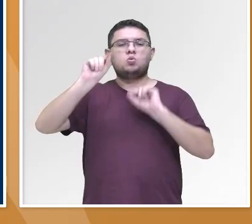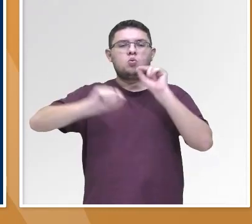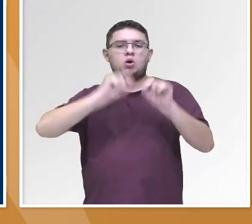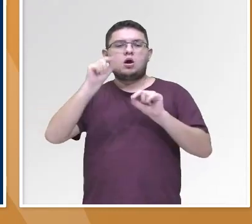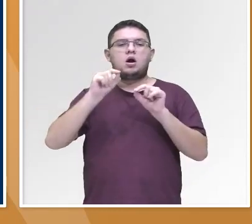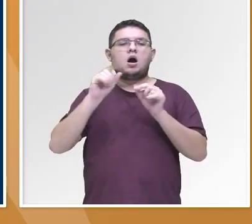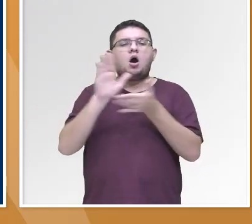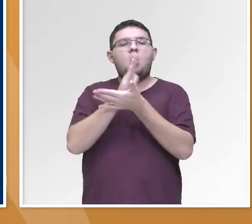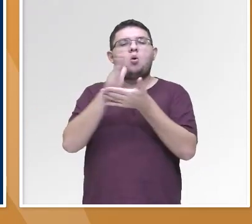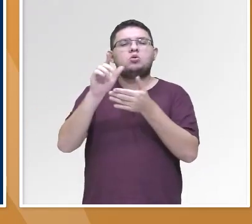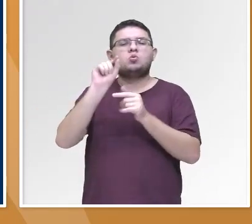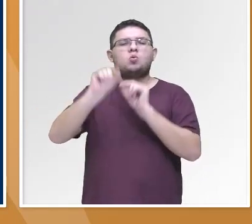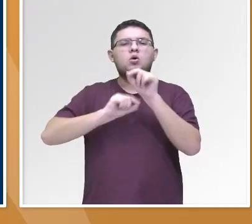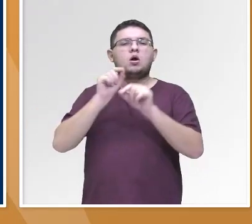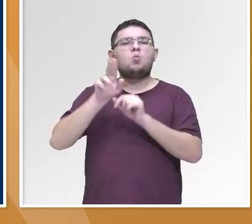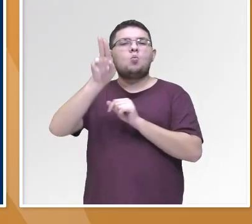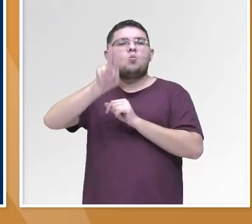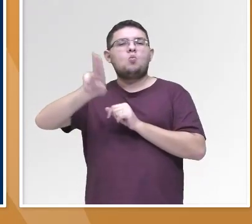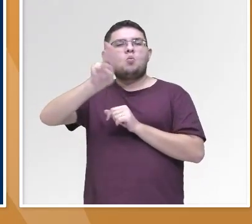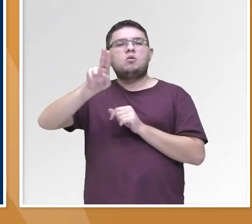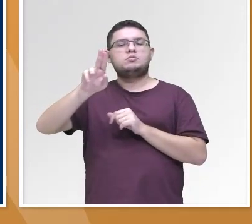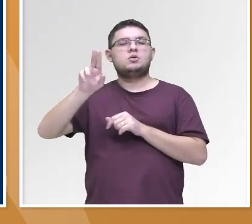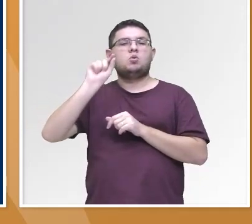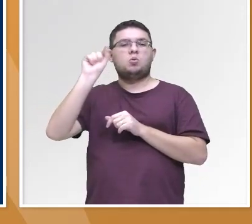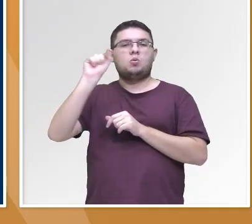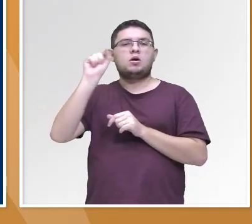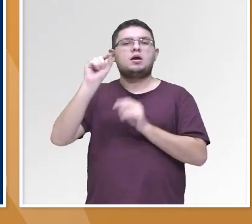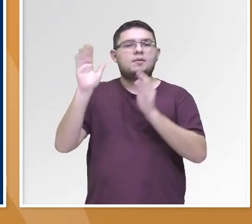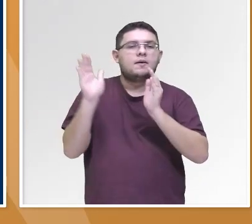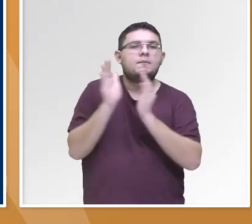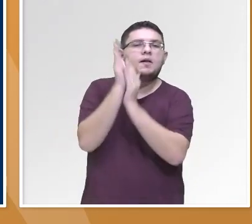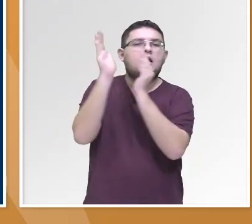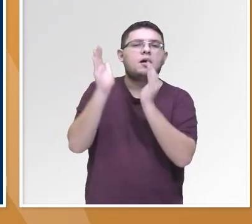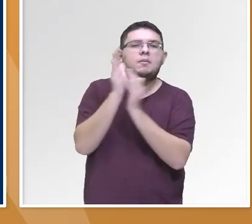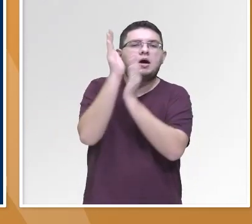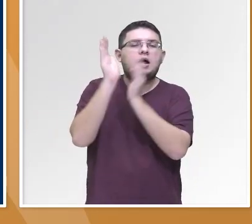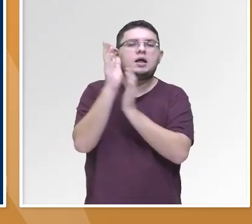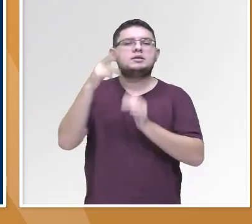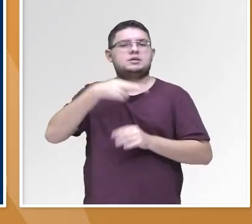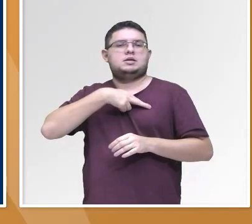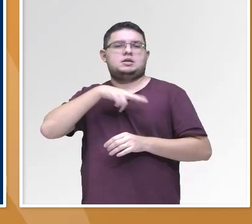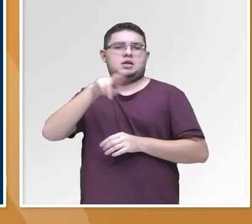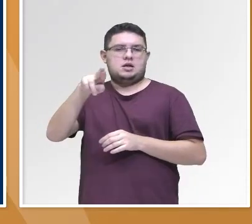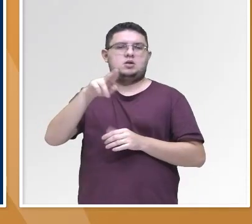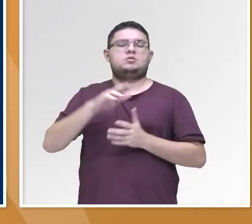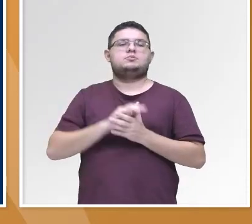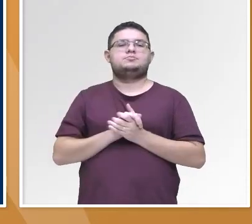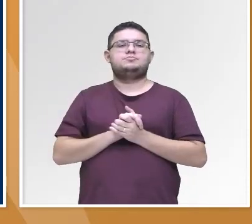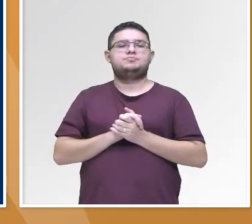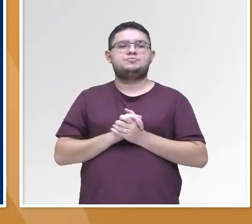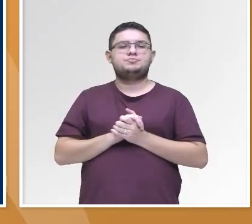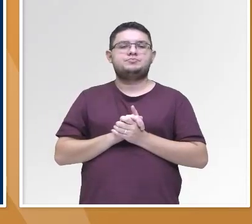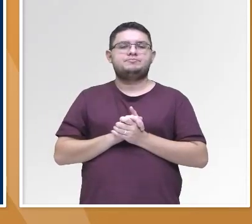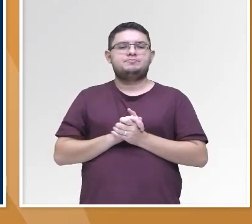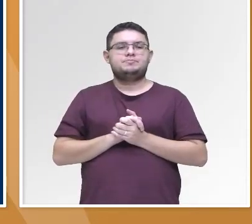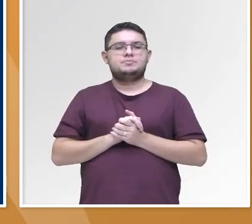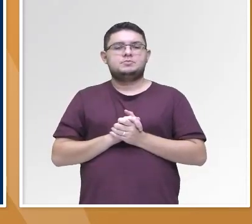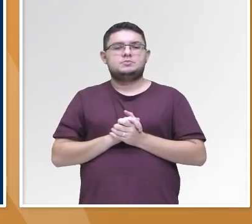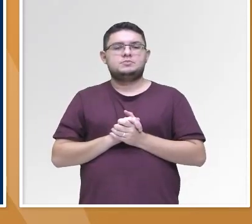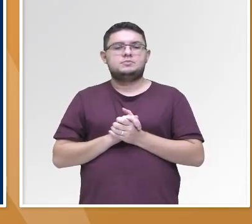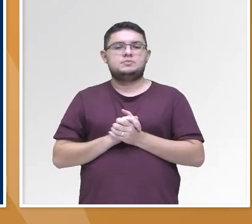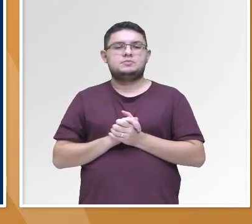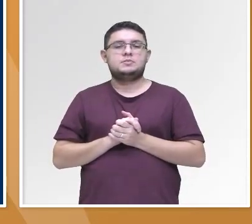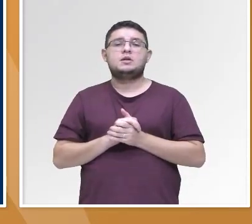dos instrumentos que são utilizados nas celebrações de religião, tá? Das religiões de matriz africana, mas também que